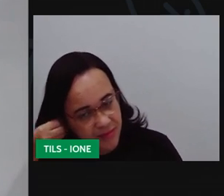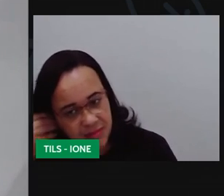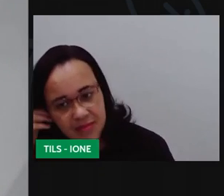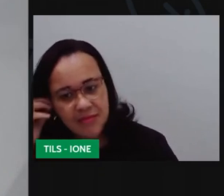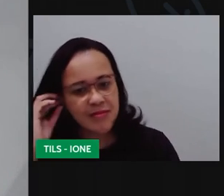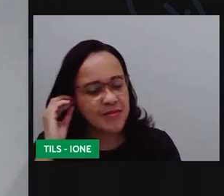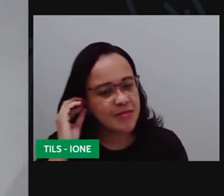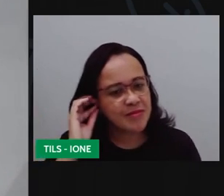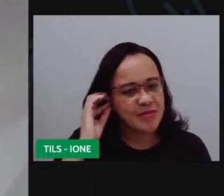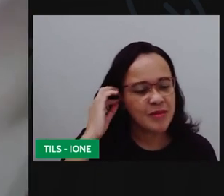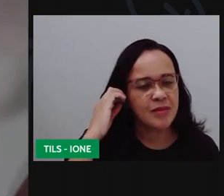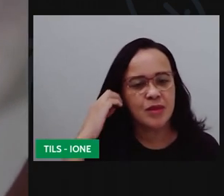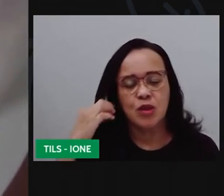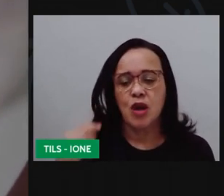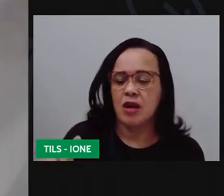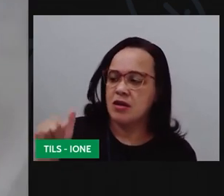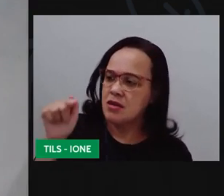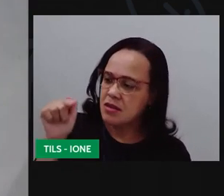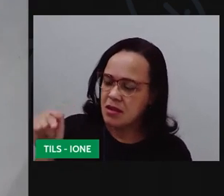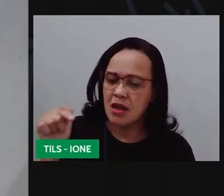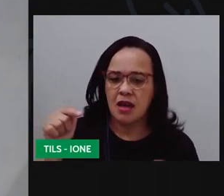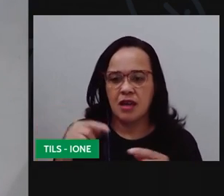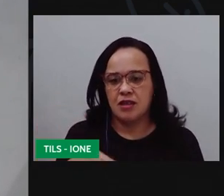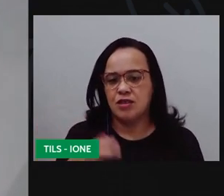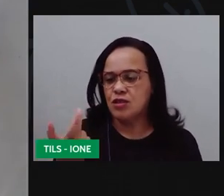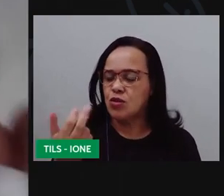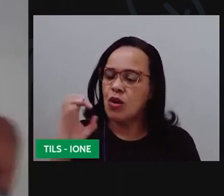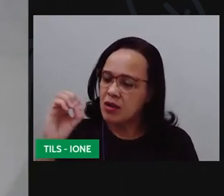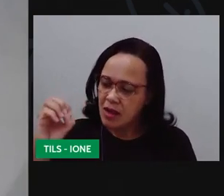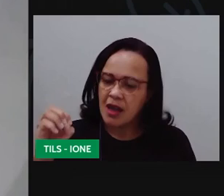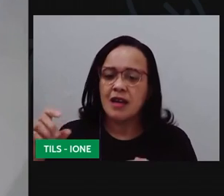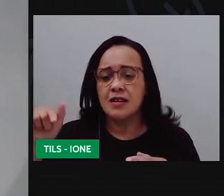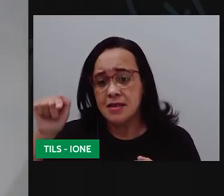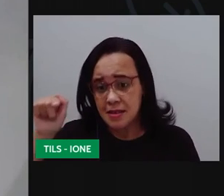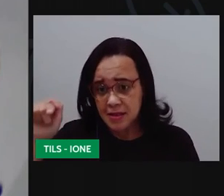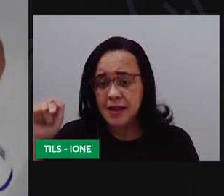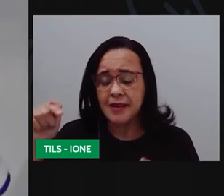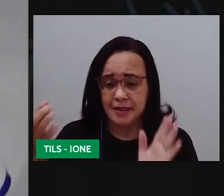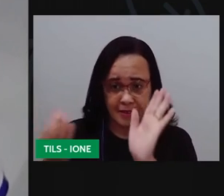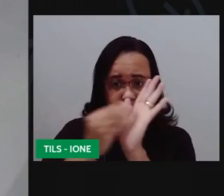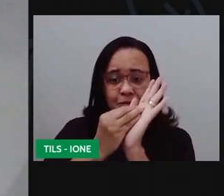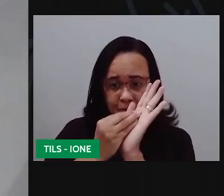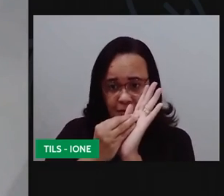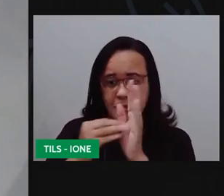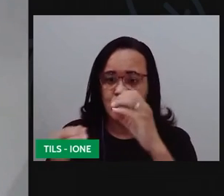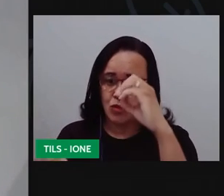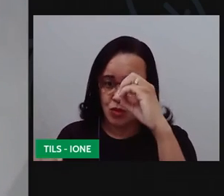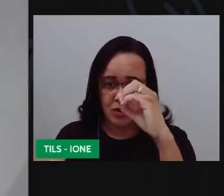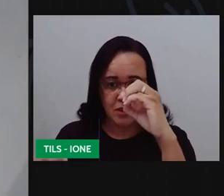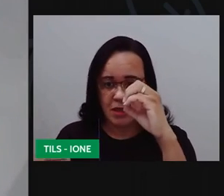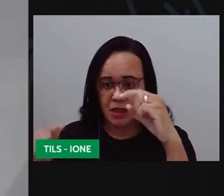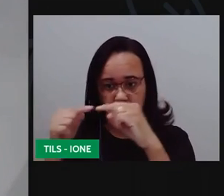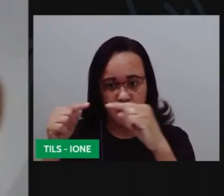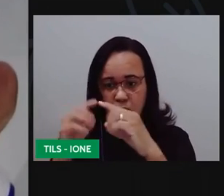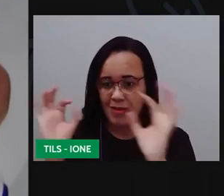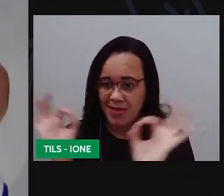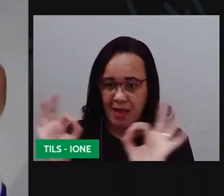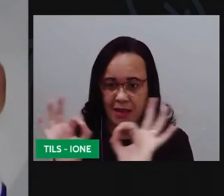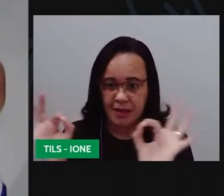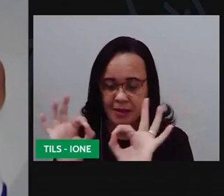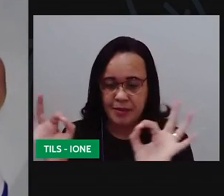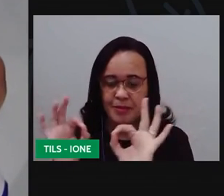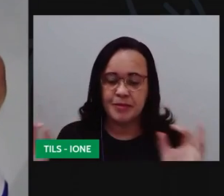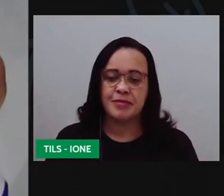tá com nada mais não é isso certo não acrescenta em nada porque o zero é nada ó